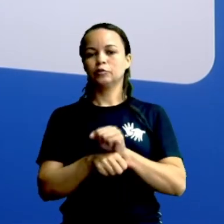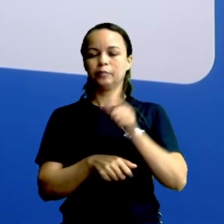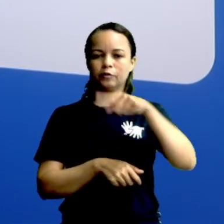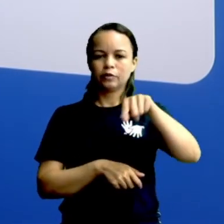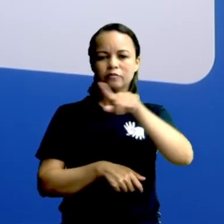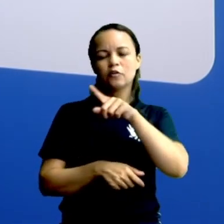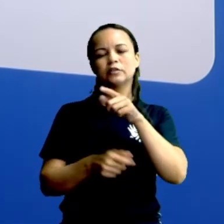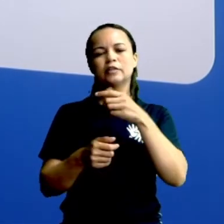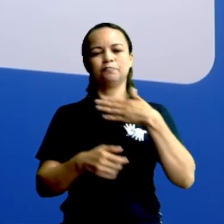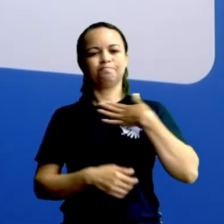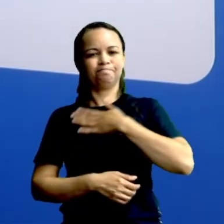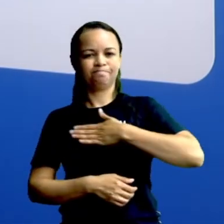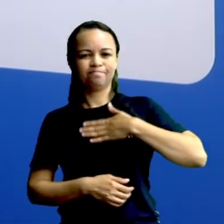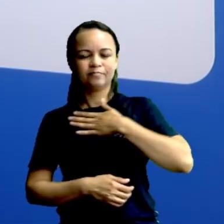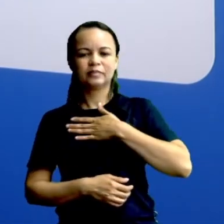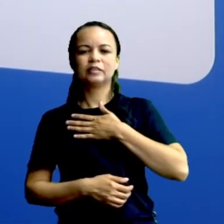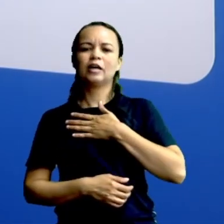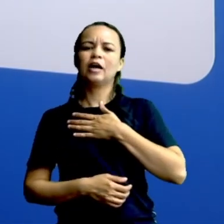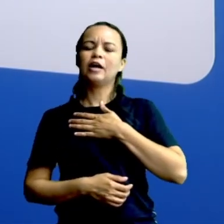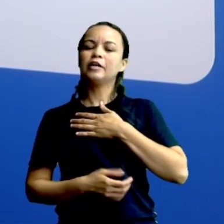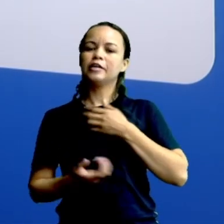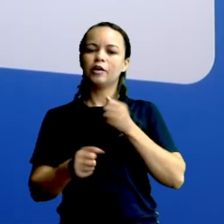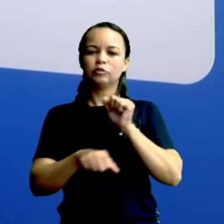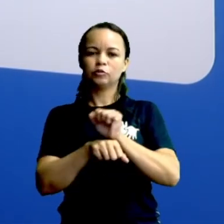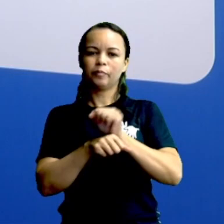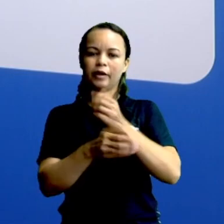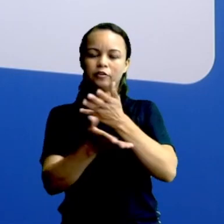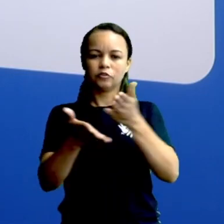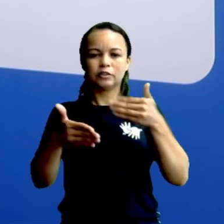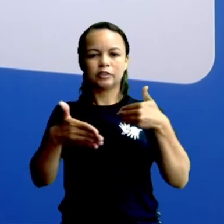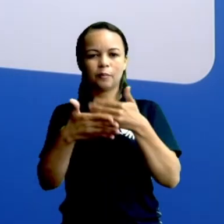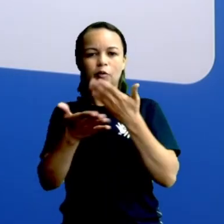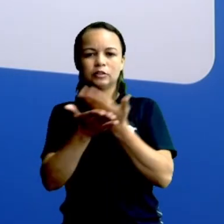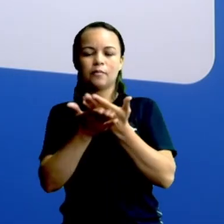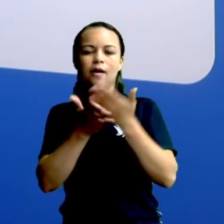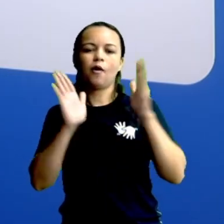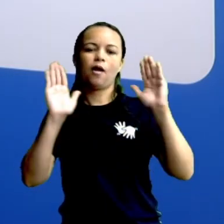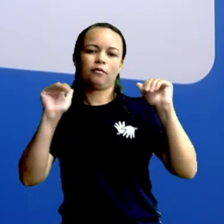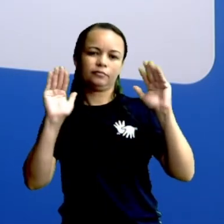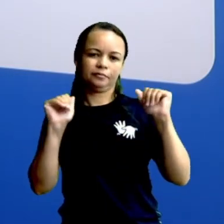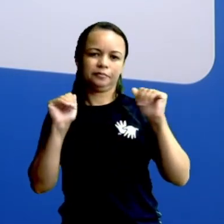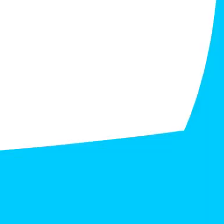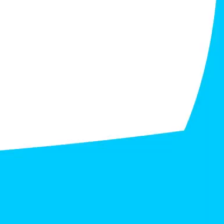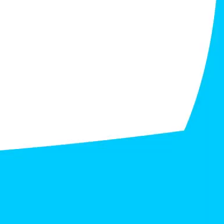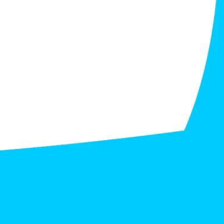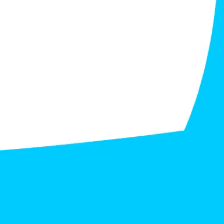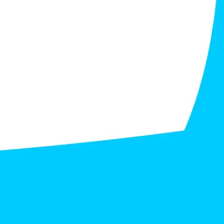espero que vocês tenham gostado e eu conto com vocês na próxima aula. Tchau!